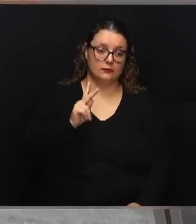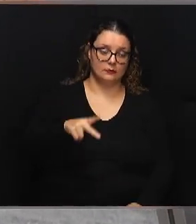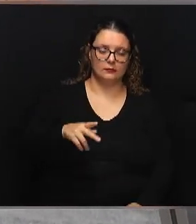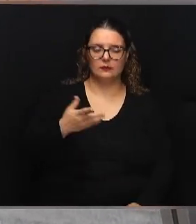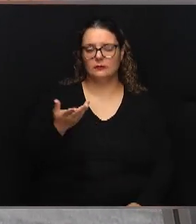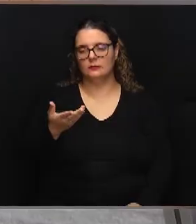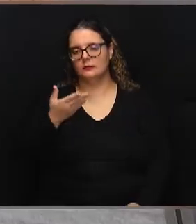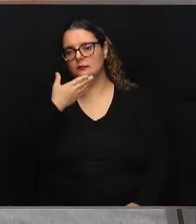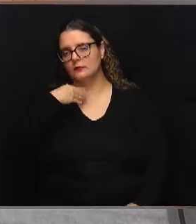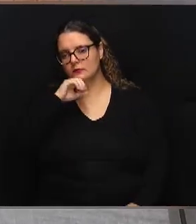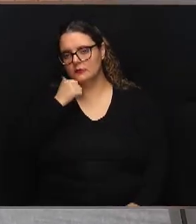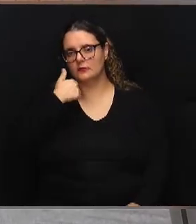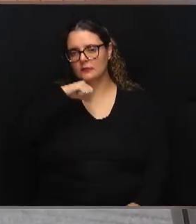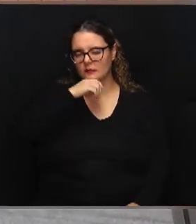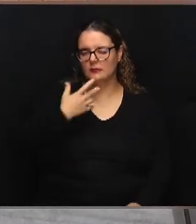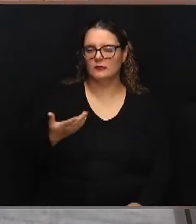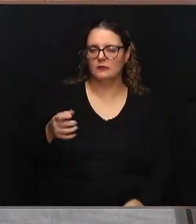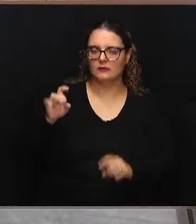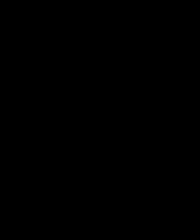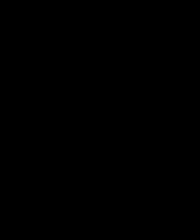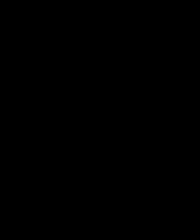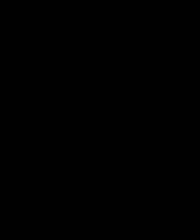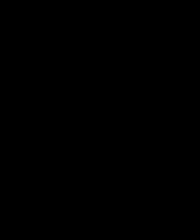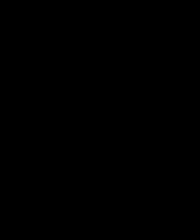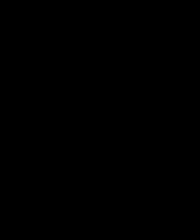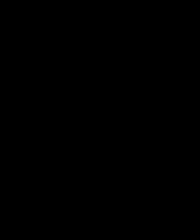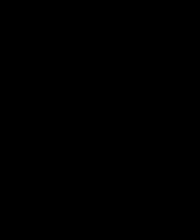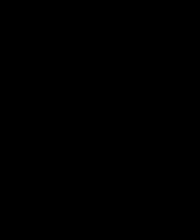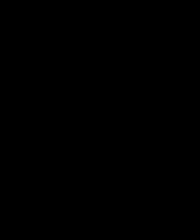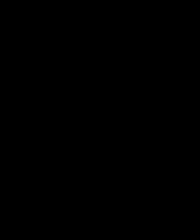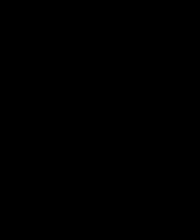pouquinho por que está acontecendo essas vacâncias nesse Conselho.